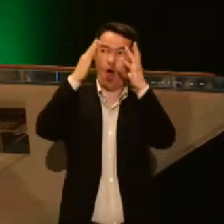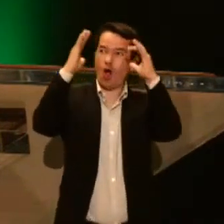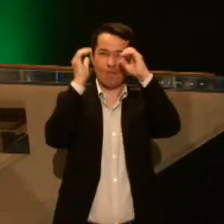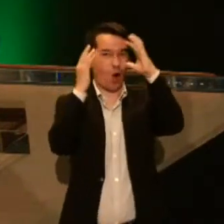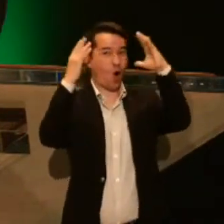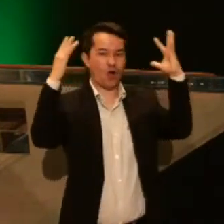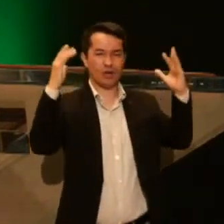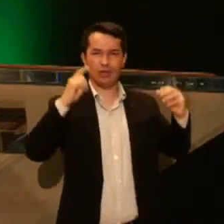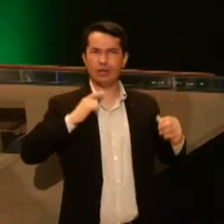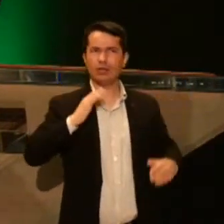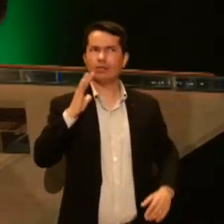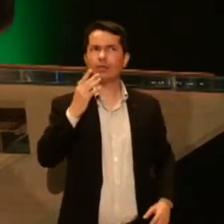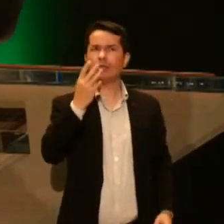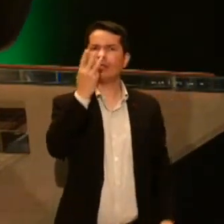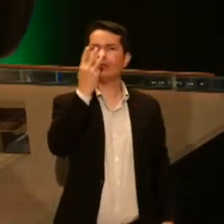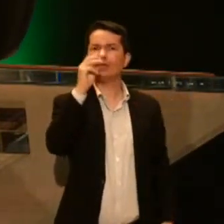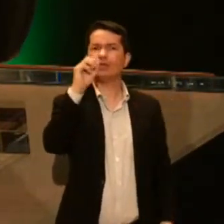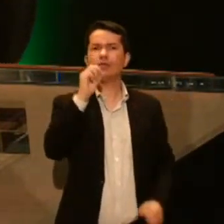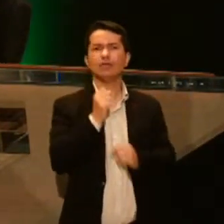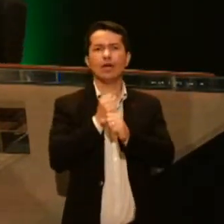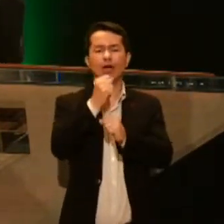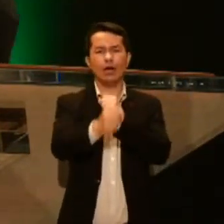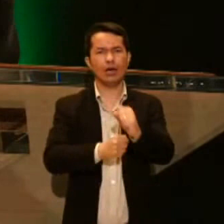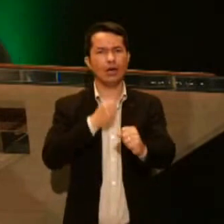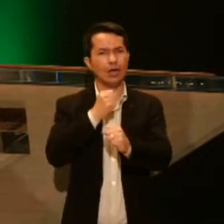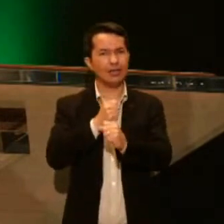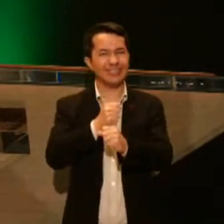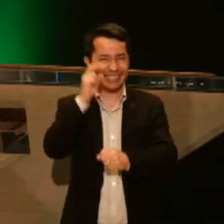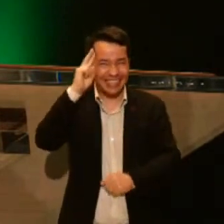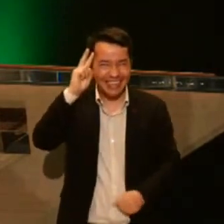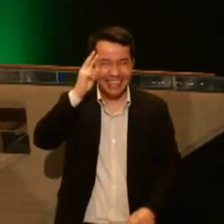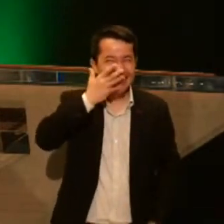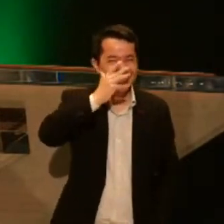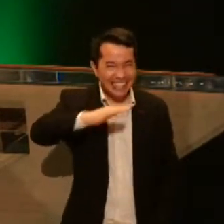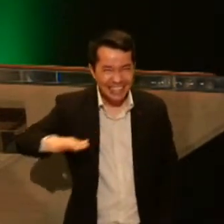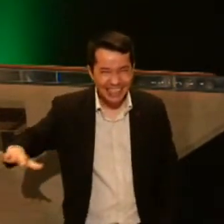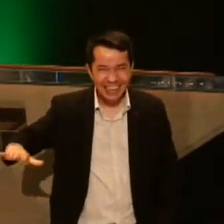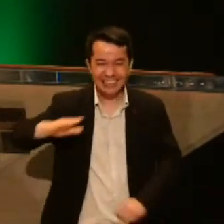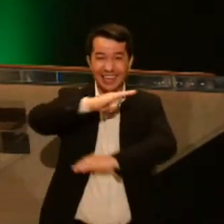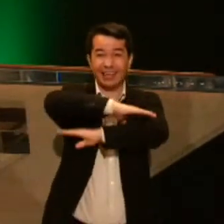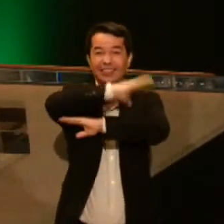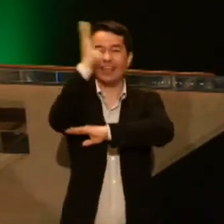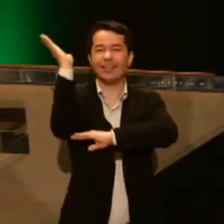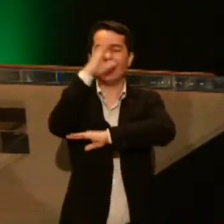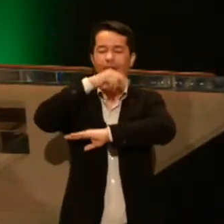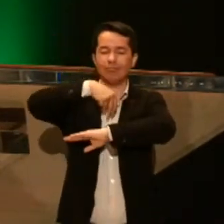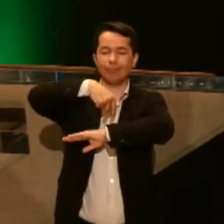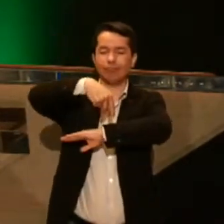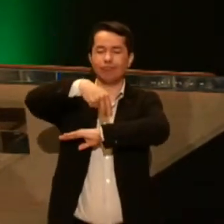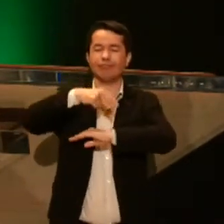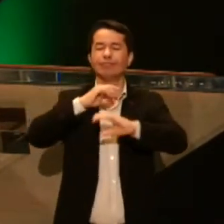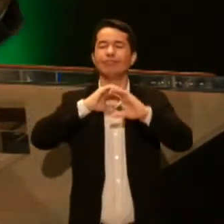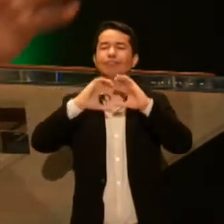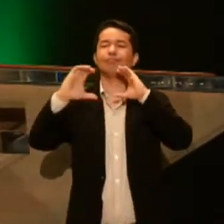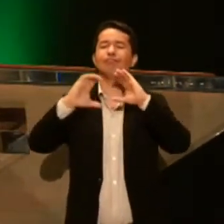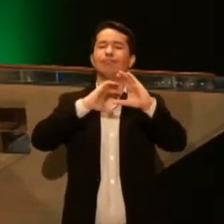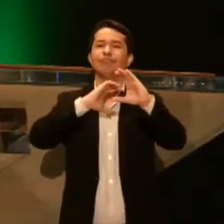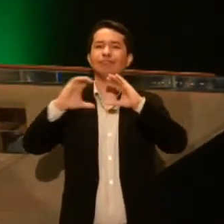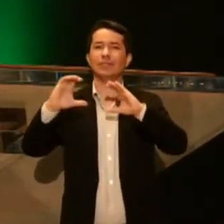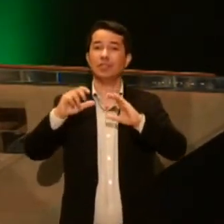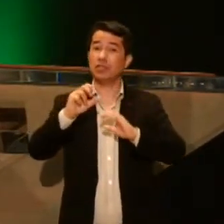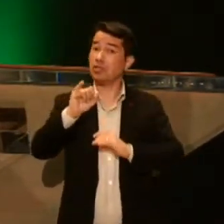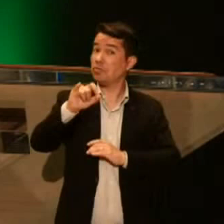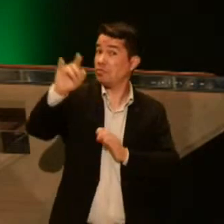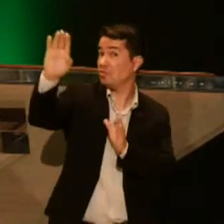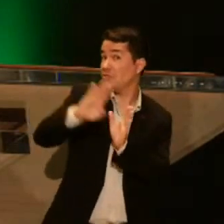show acontece, das crianças cantando nas janelas do Palácio Avenida. E se você for lá, está tudo escuro, não